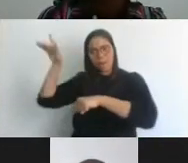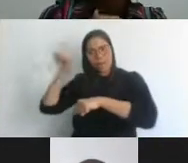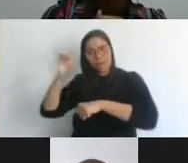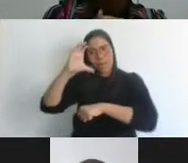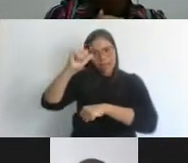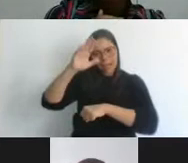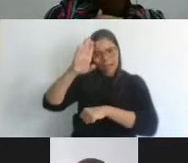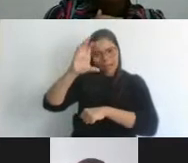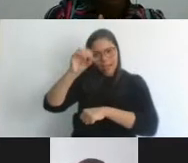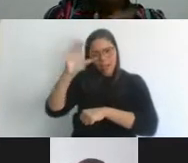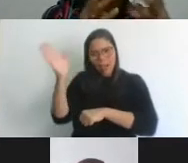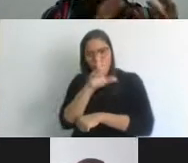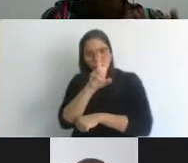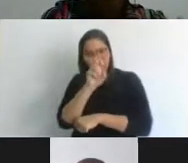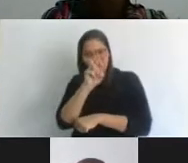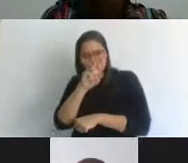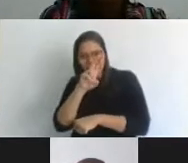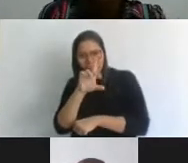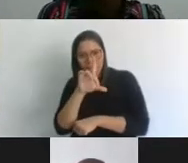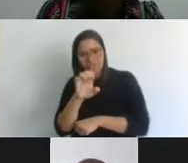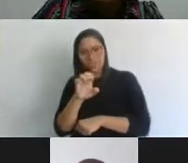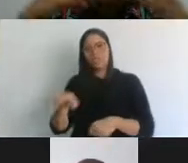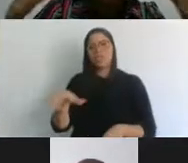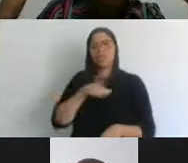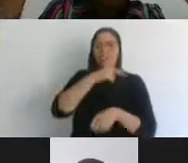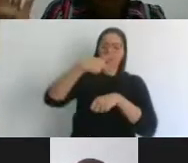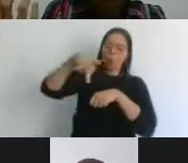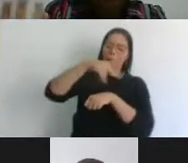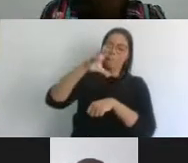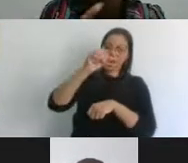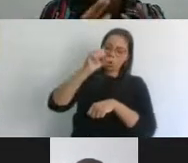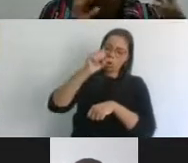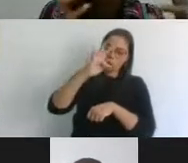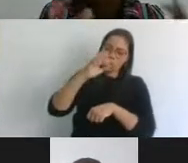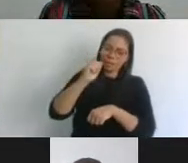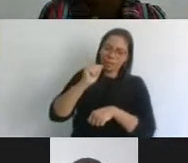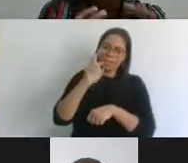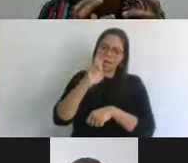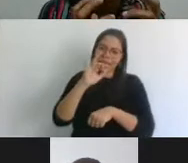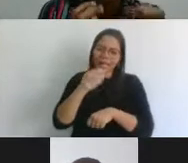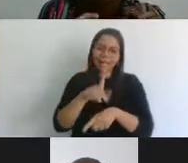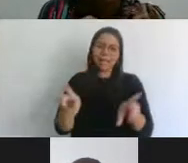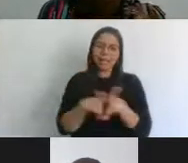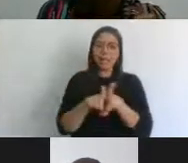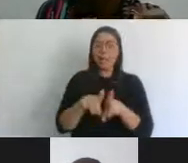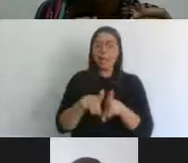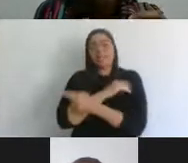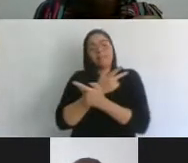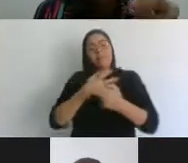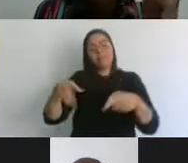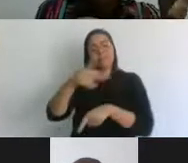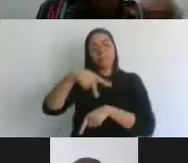Rica vai estar nesse lugar e você vai ter várias outras pessoas que vão estar neste lugar é pensa na